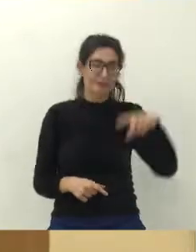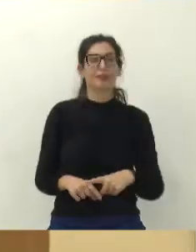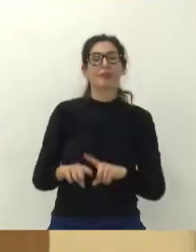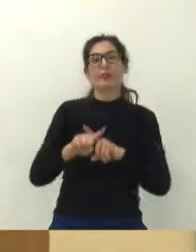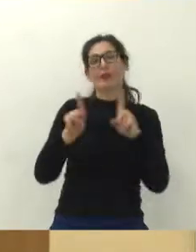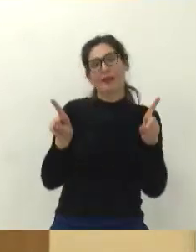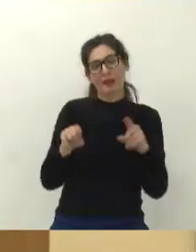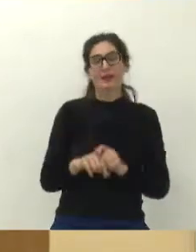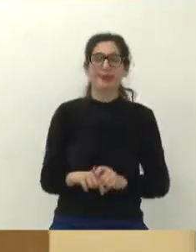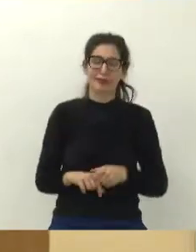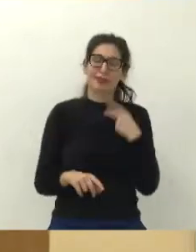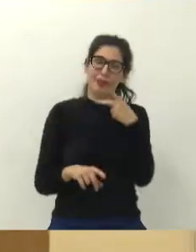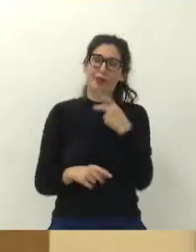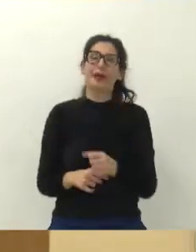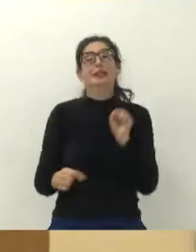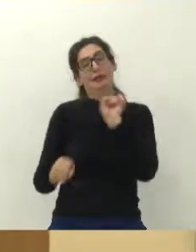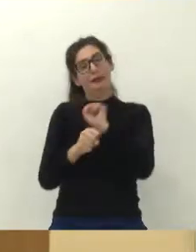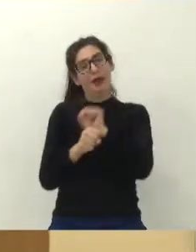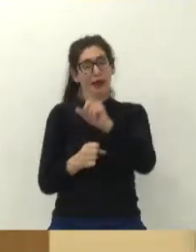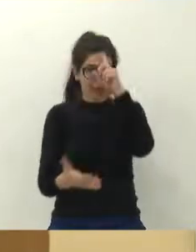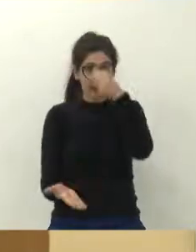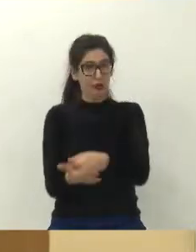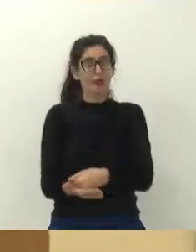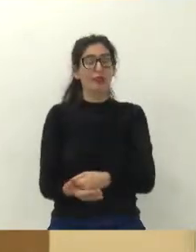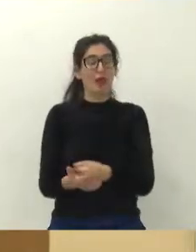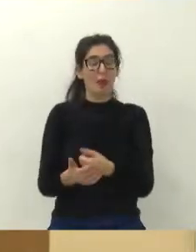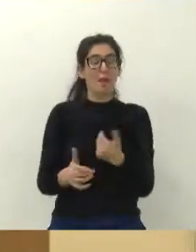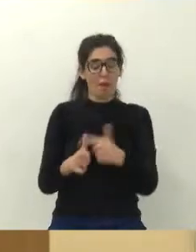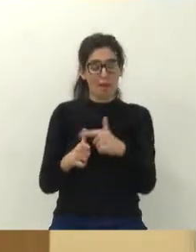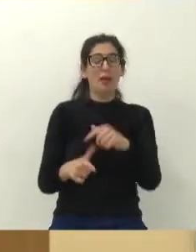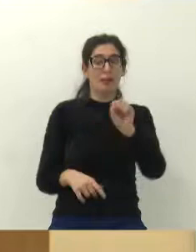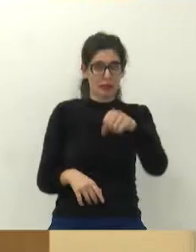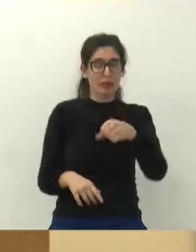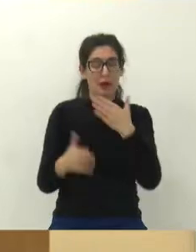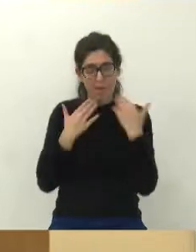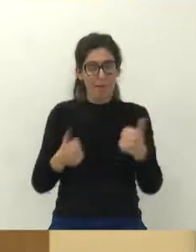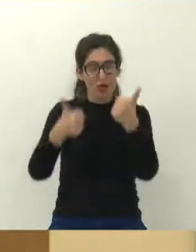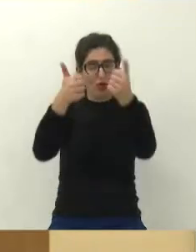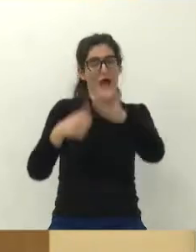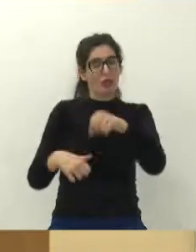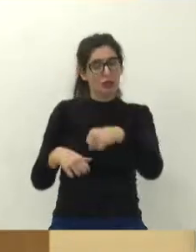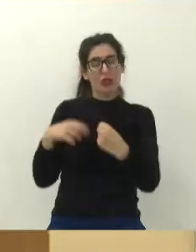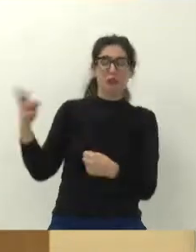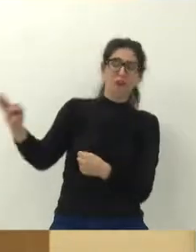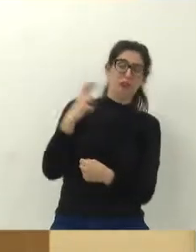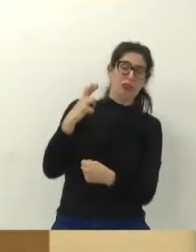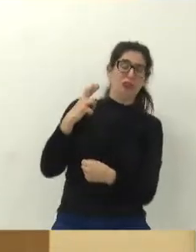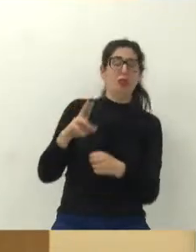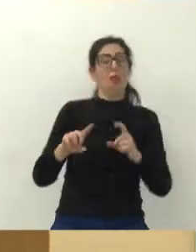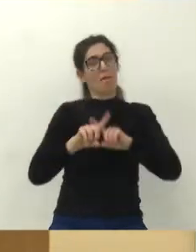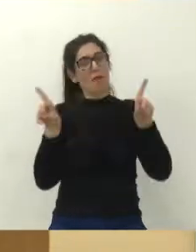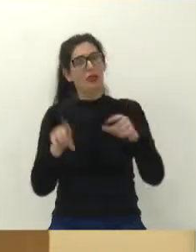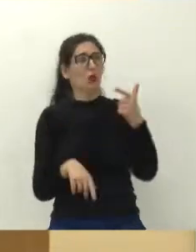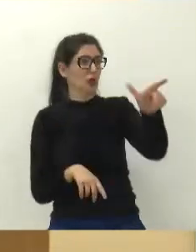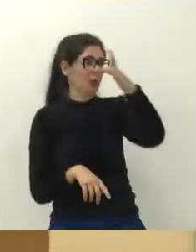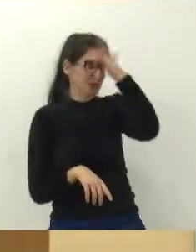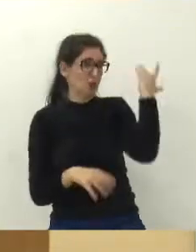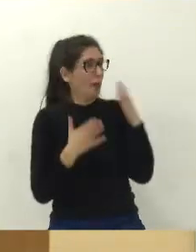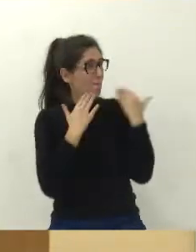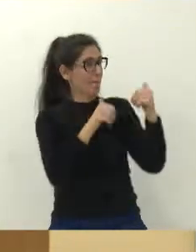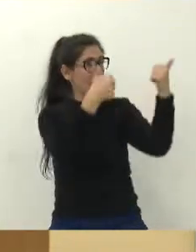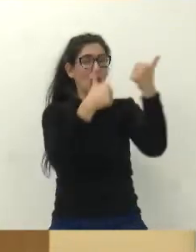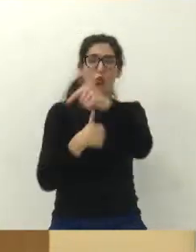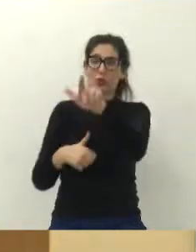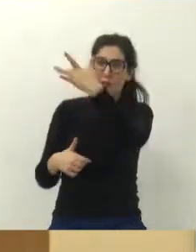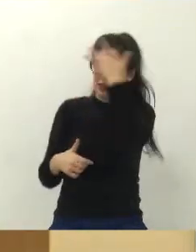de resolver o problema ou, pelo menos, tentar melhorar a situação. E algumas pessoas falam bem, outras pessoas